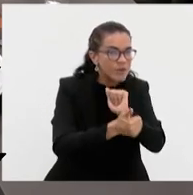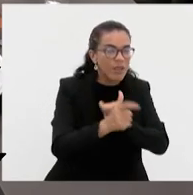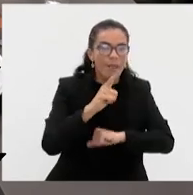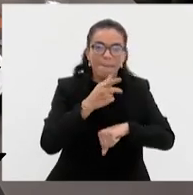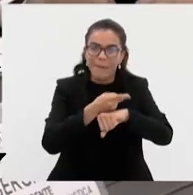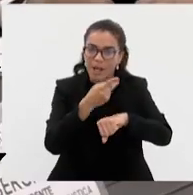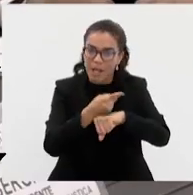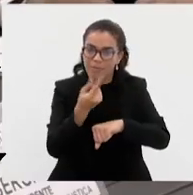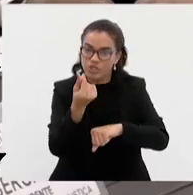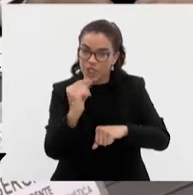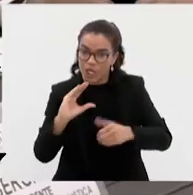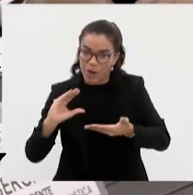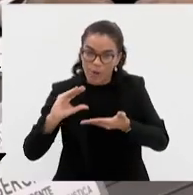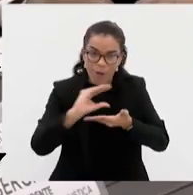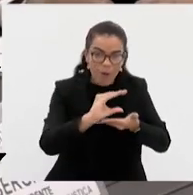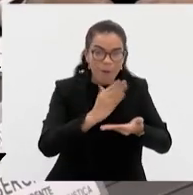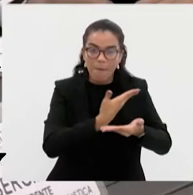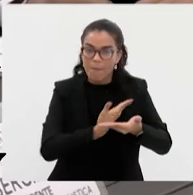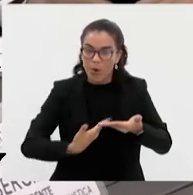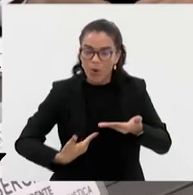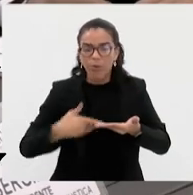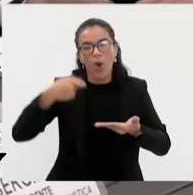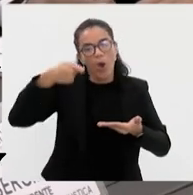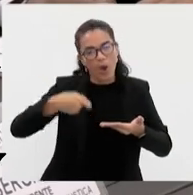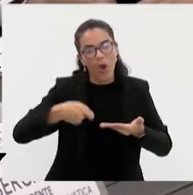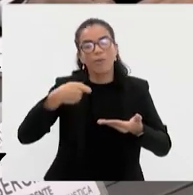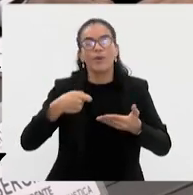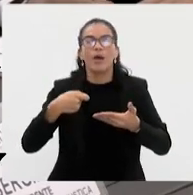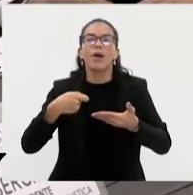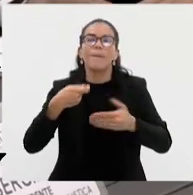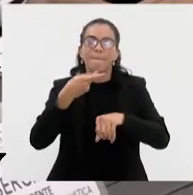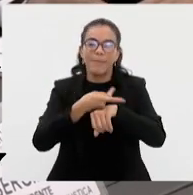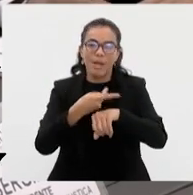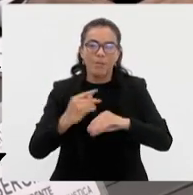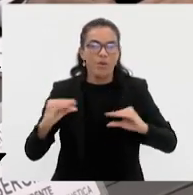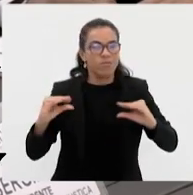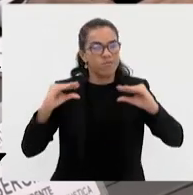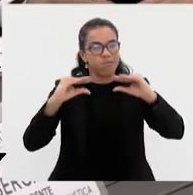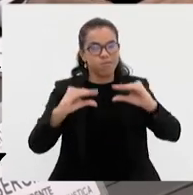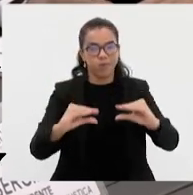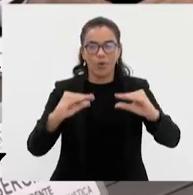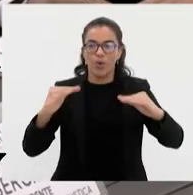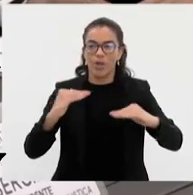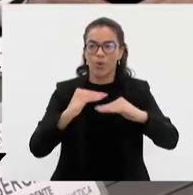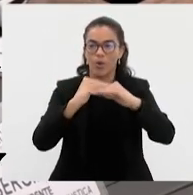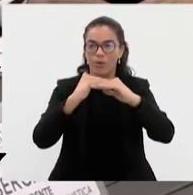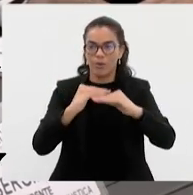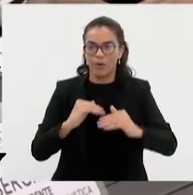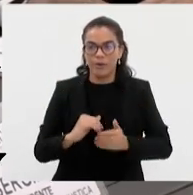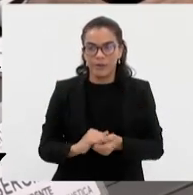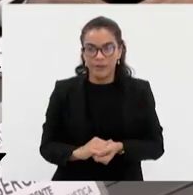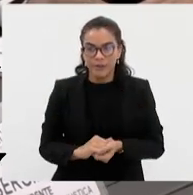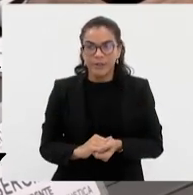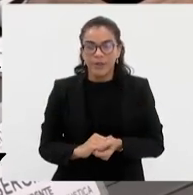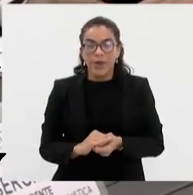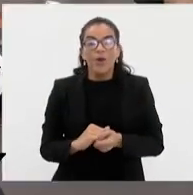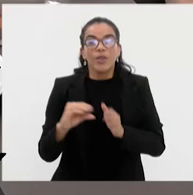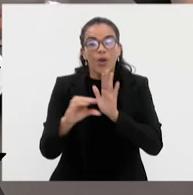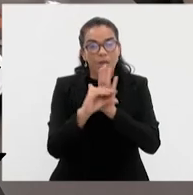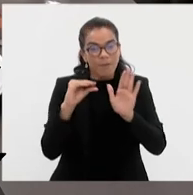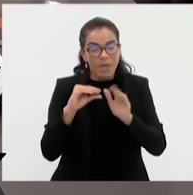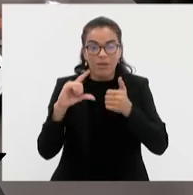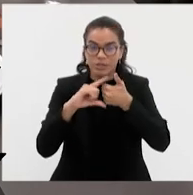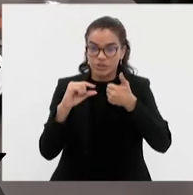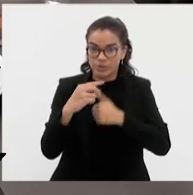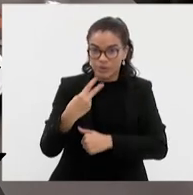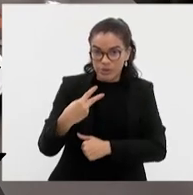com recursos públicos obrigatoriamente terão que ter premiações iguais para os gêneros. Uma emenda seria, então, o artigo 2º da